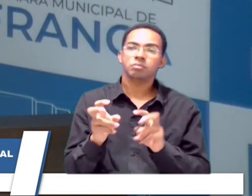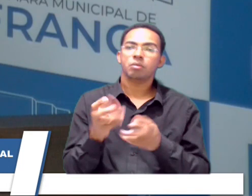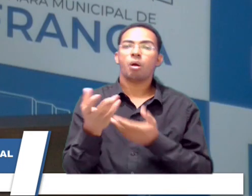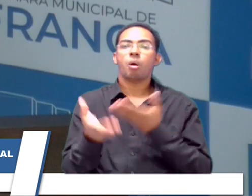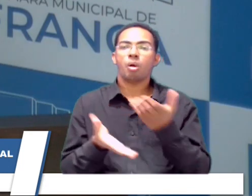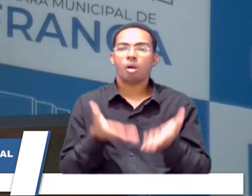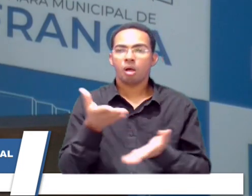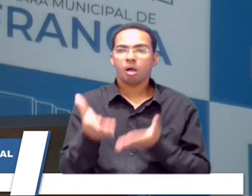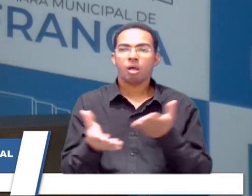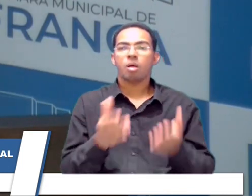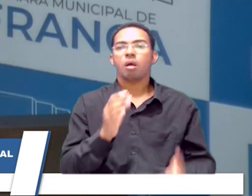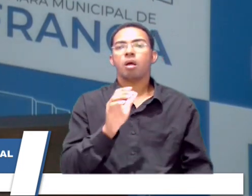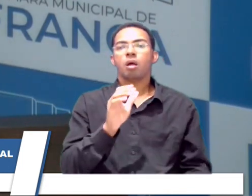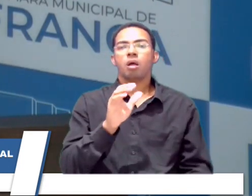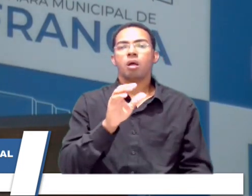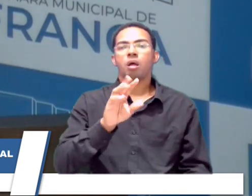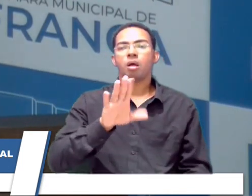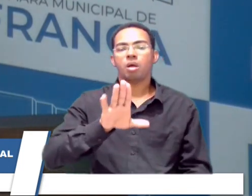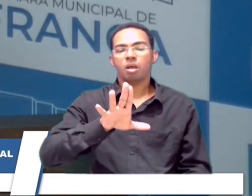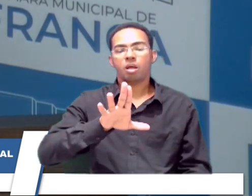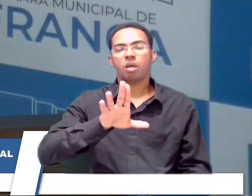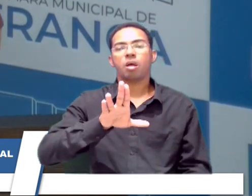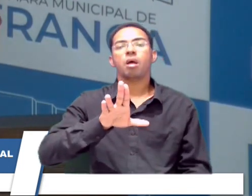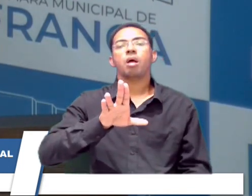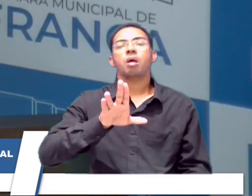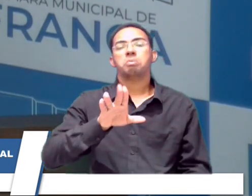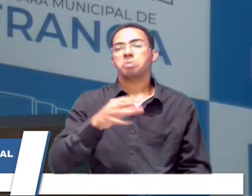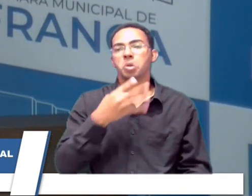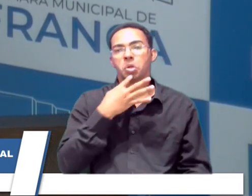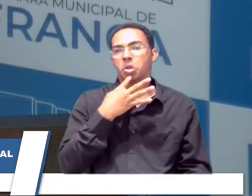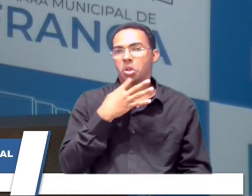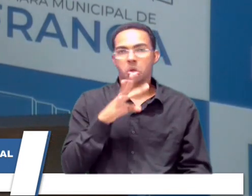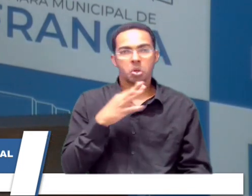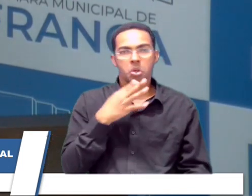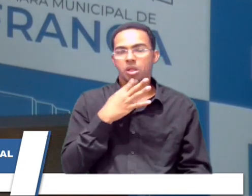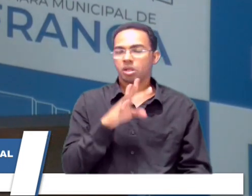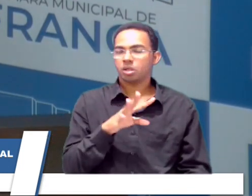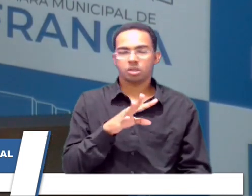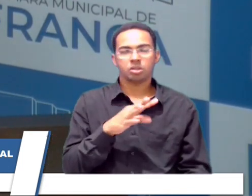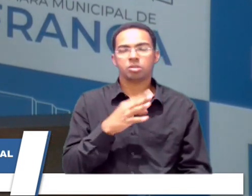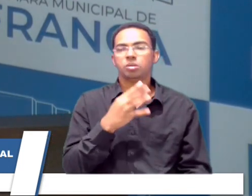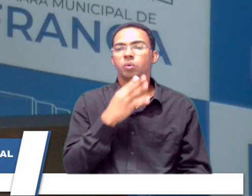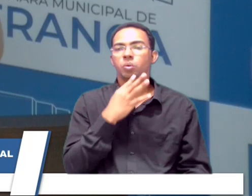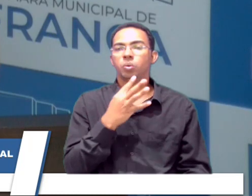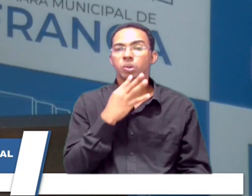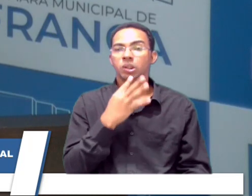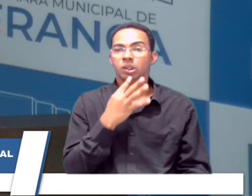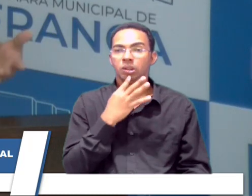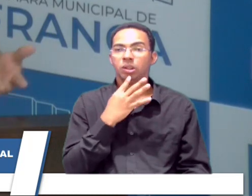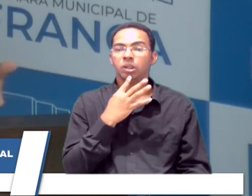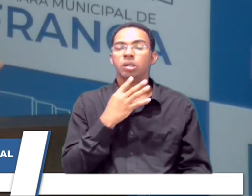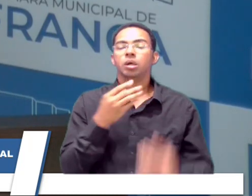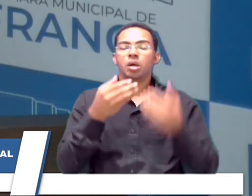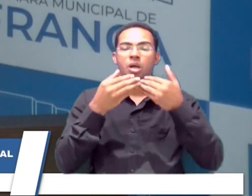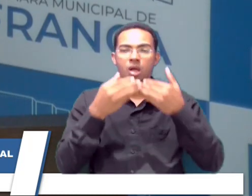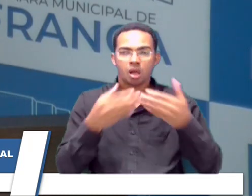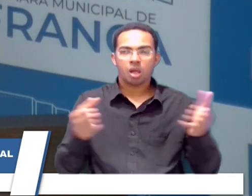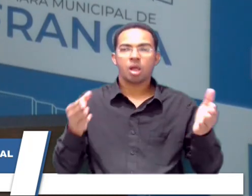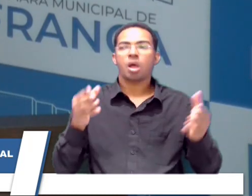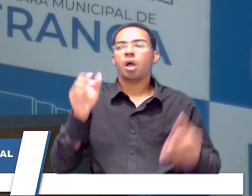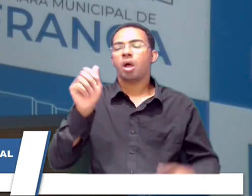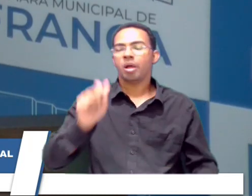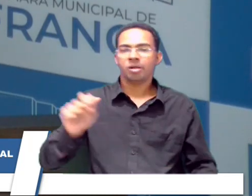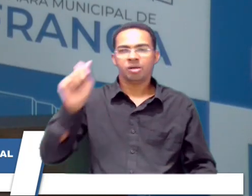a cannabis, e a gente também não tinha esse conhecimento. E aí a gente abriu as portas para a